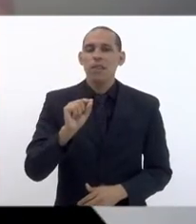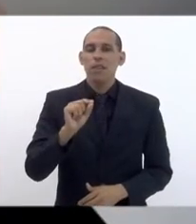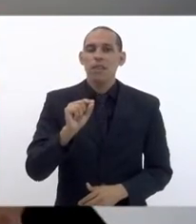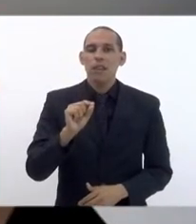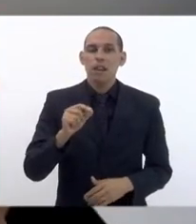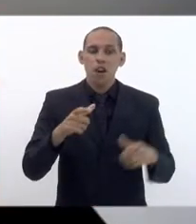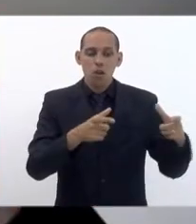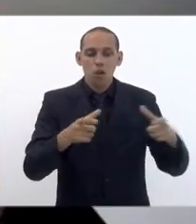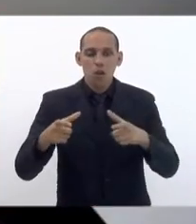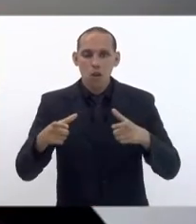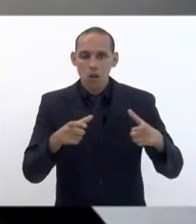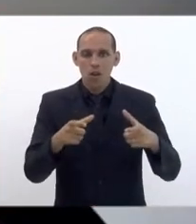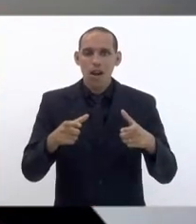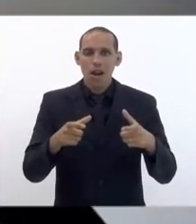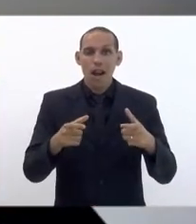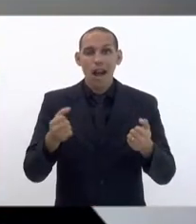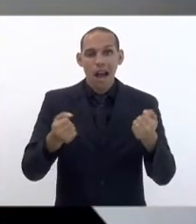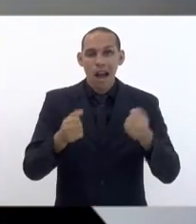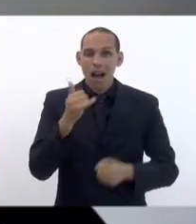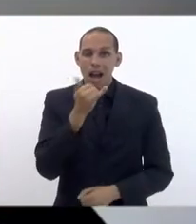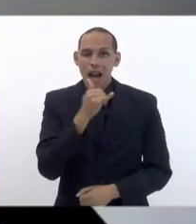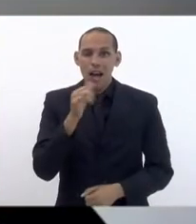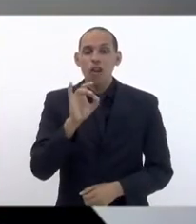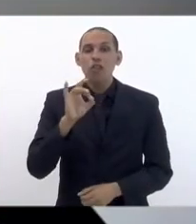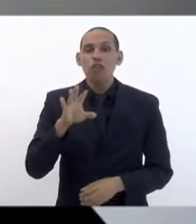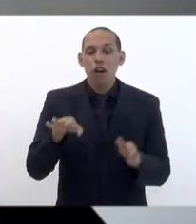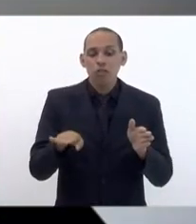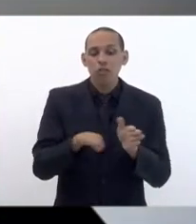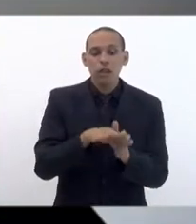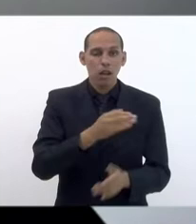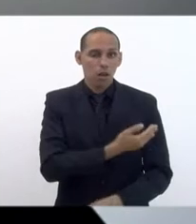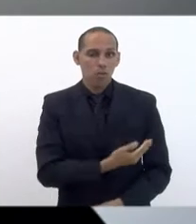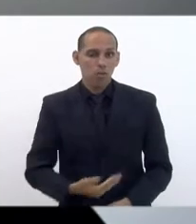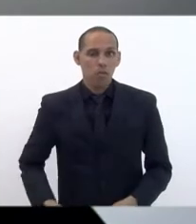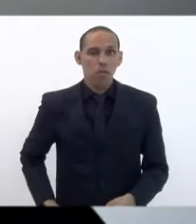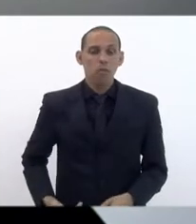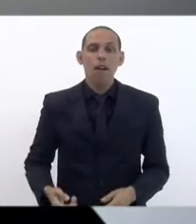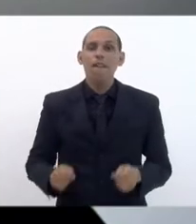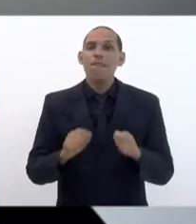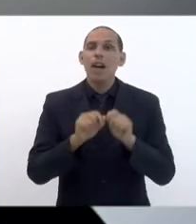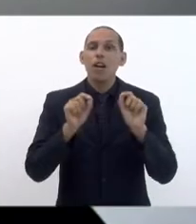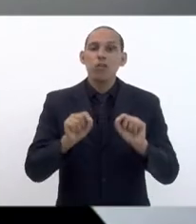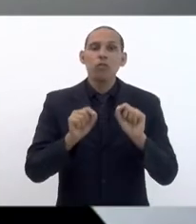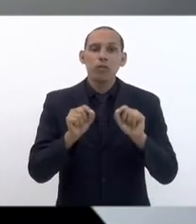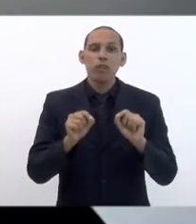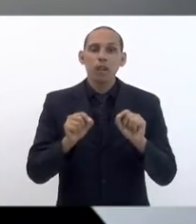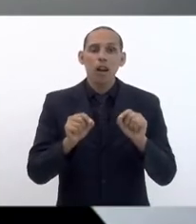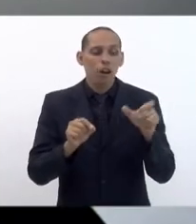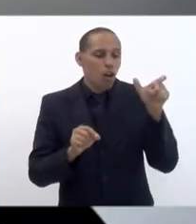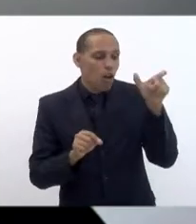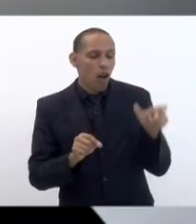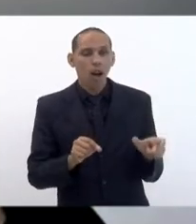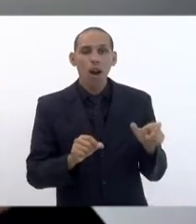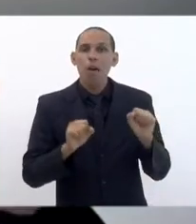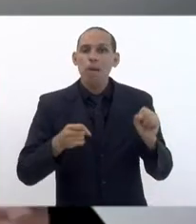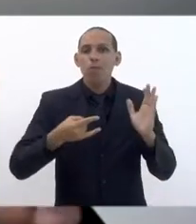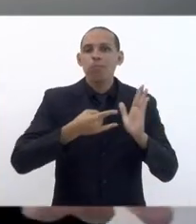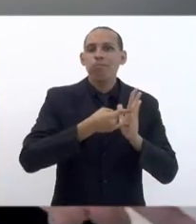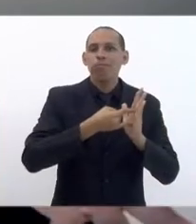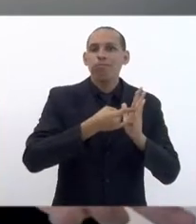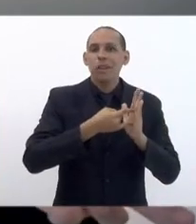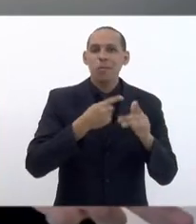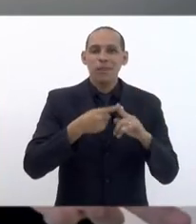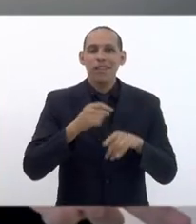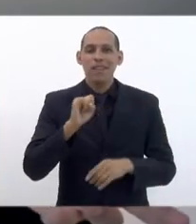nos estacionamentos públicos, só nos públicos, viabilizem pontos de recarga. Né? Porque se você tem